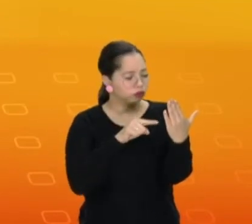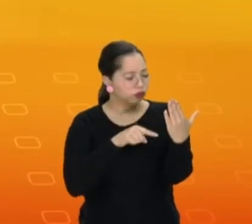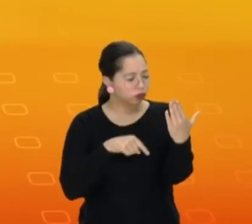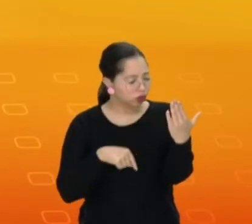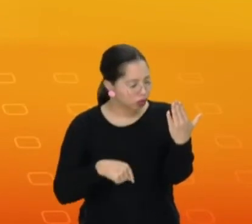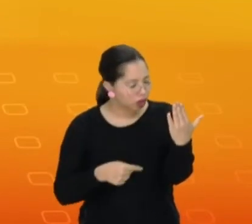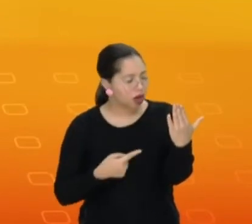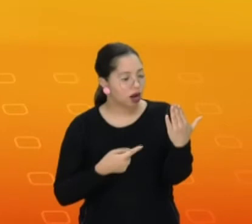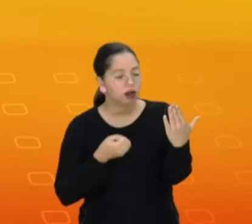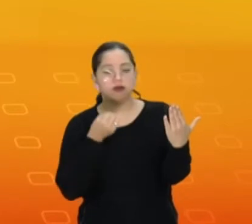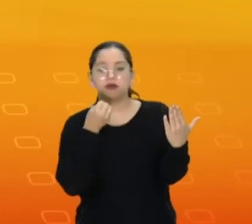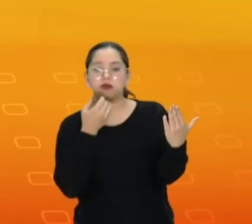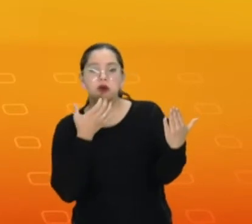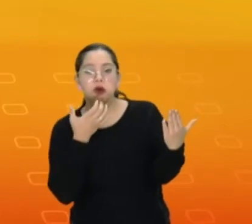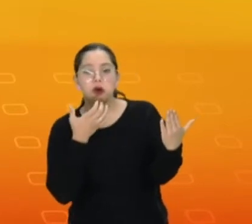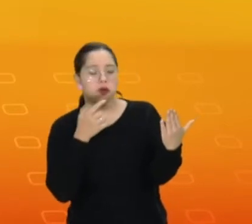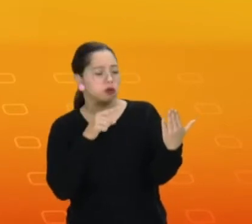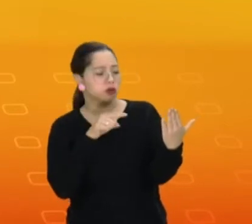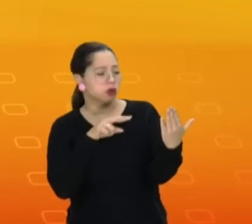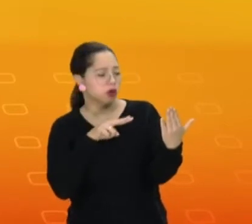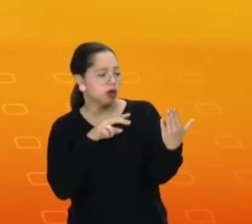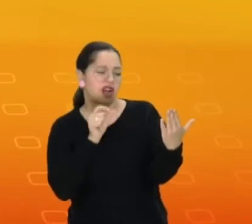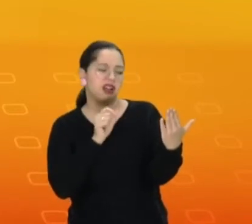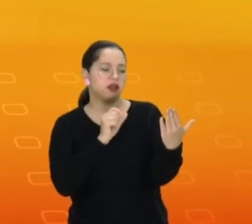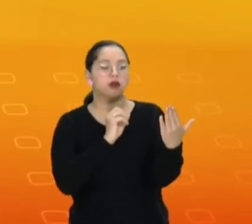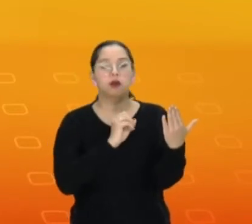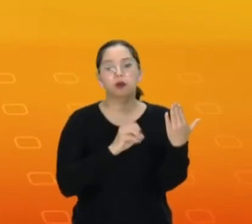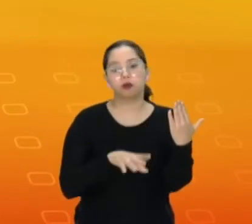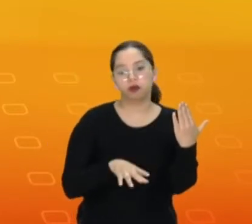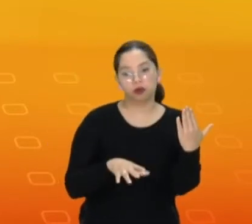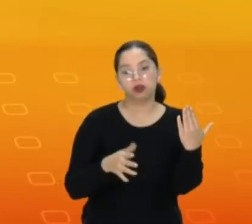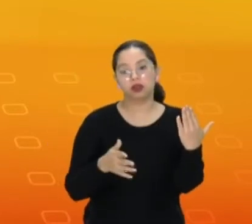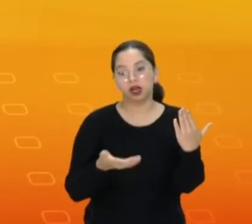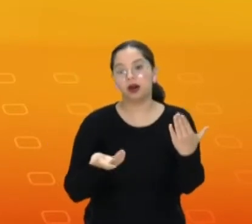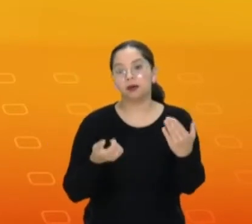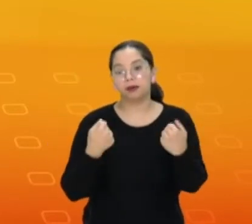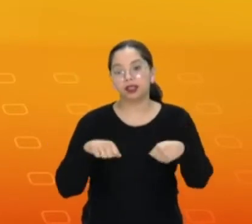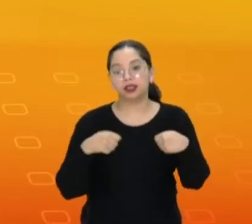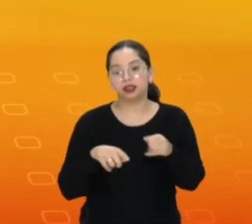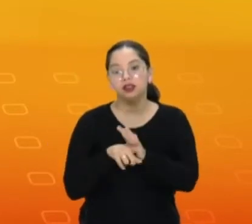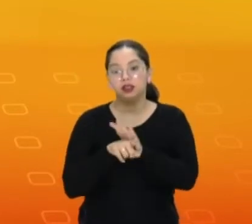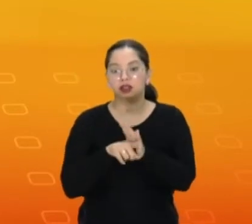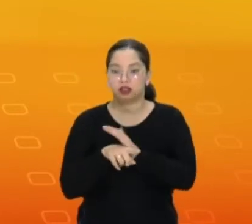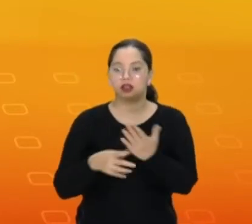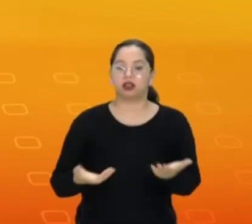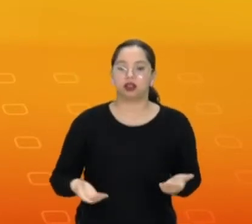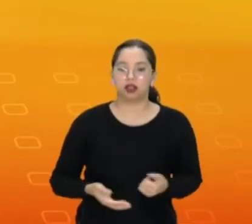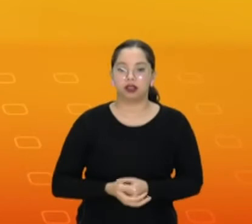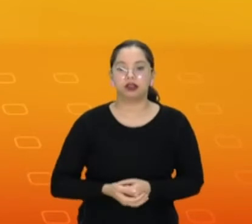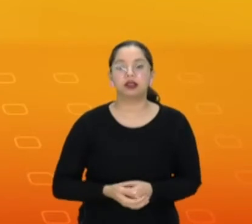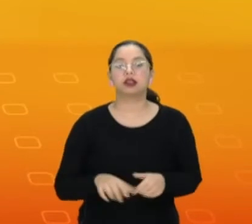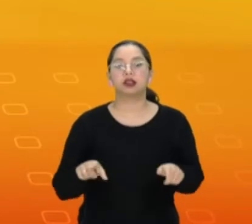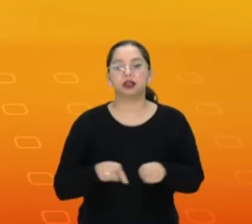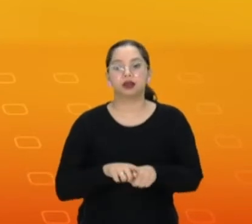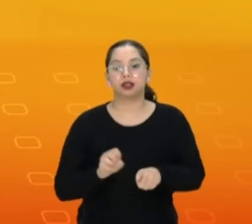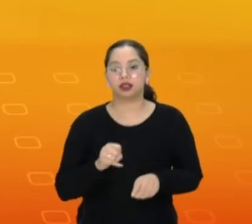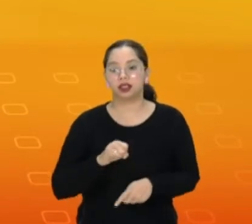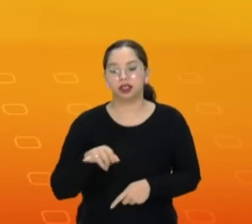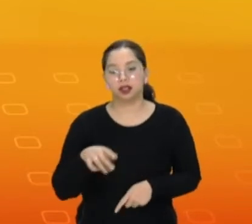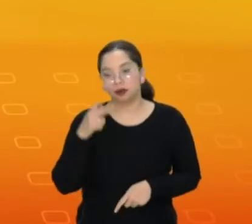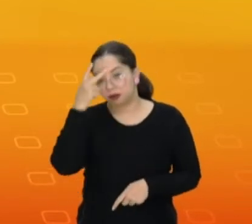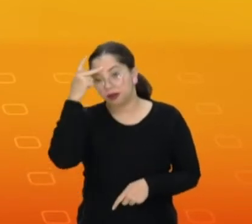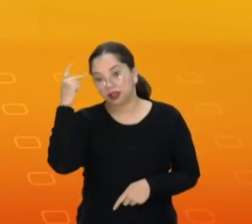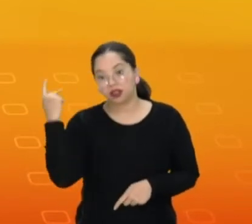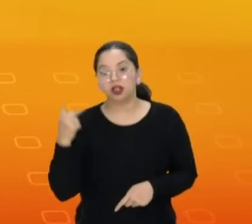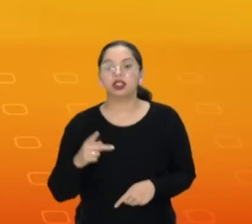e o que que eu preciso dar jogar no lixo uma segunda etapa olhando o que que tem afinidade com nuvem se tiver